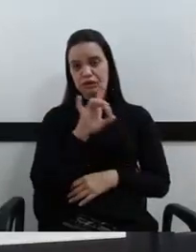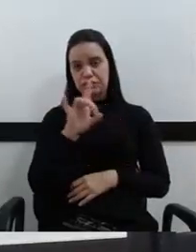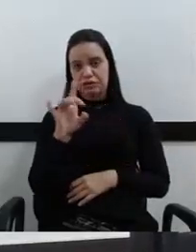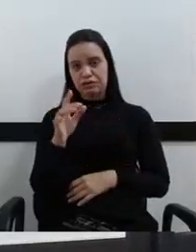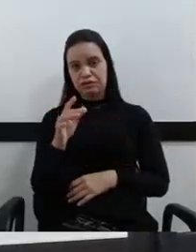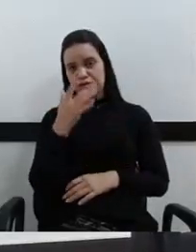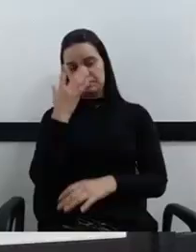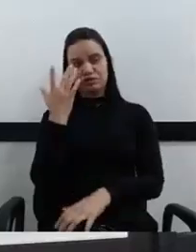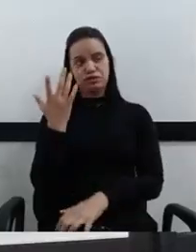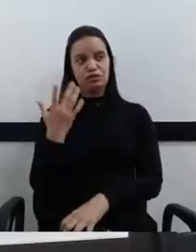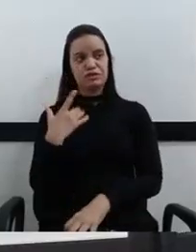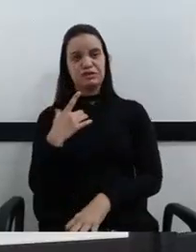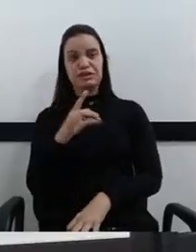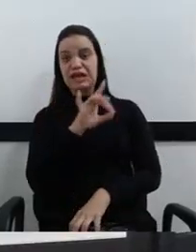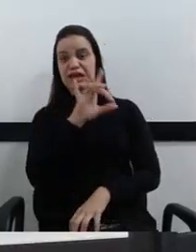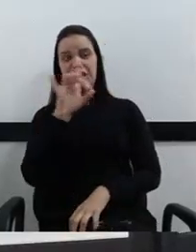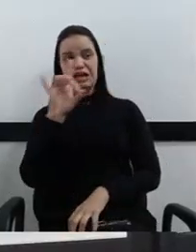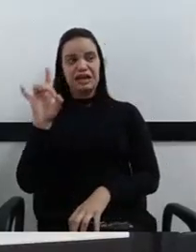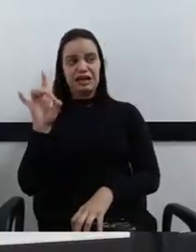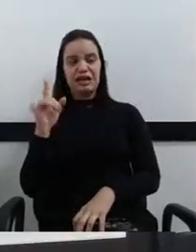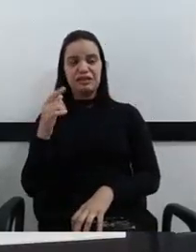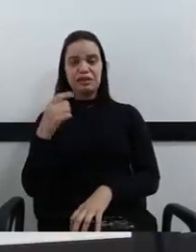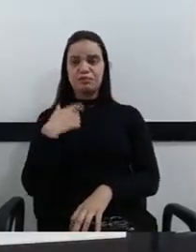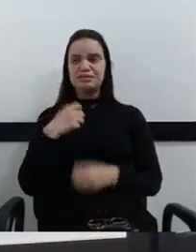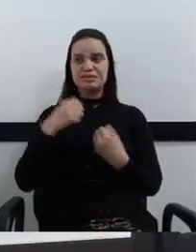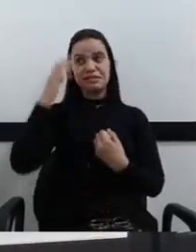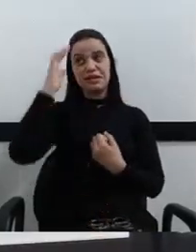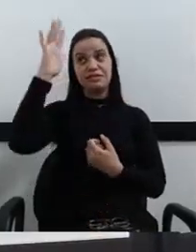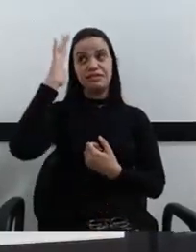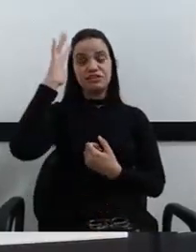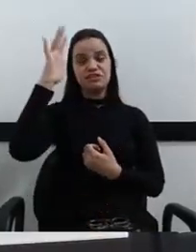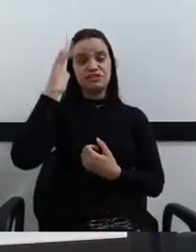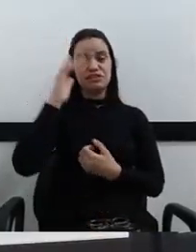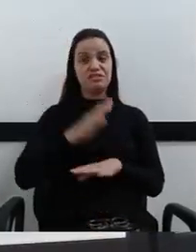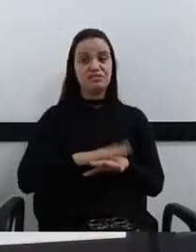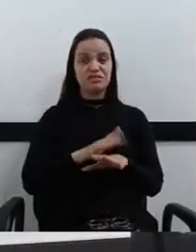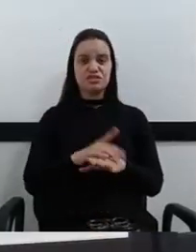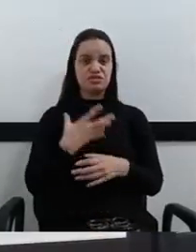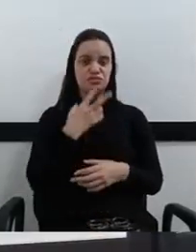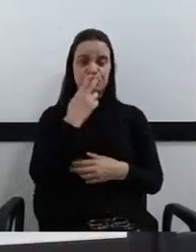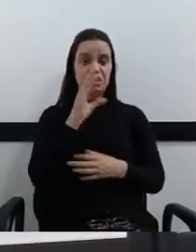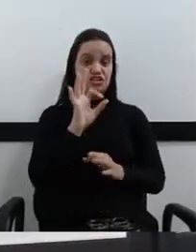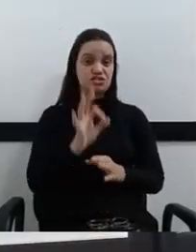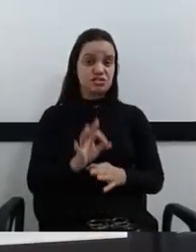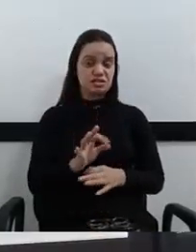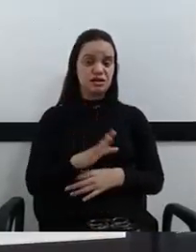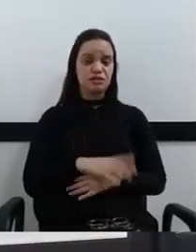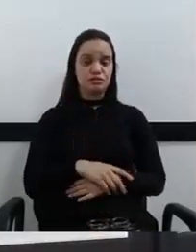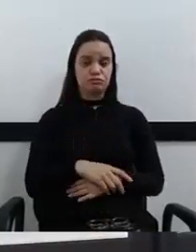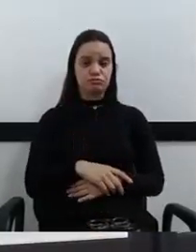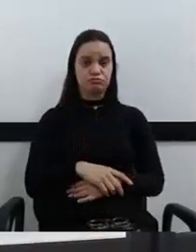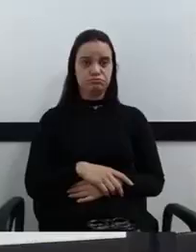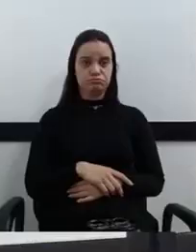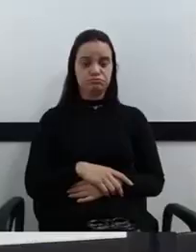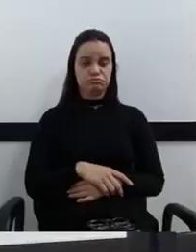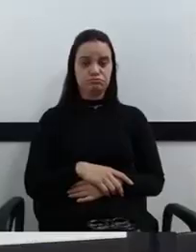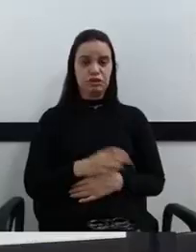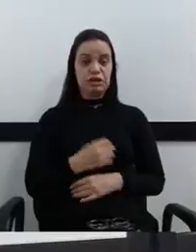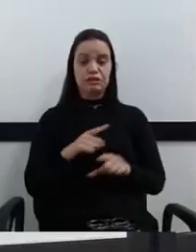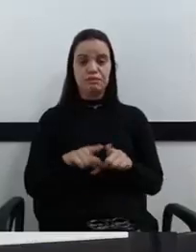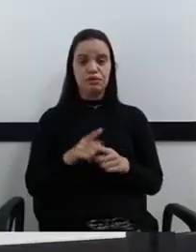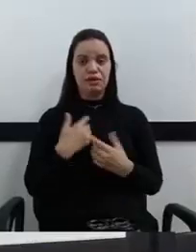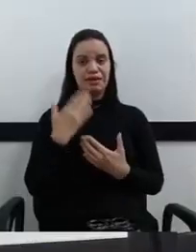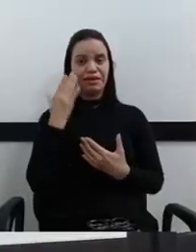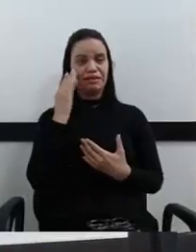precisam ser tuteladas, cada um tem que fazer a sua reflexão com base em informações que a gente tem que passar e decidir nesse cenário o que